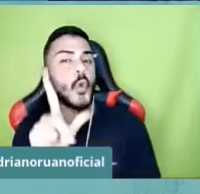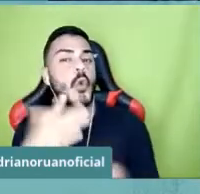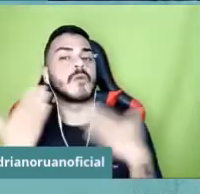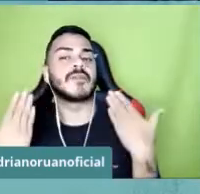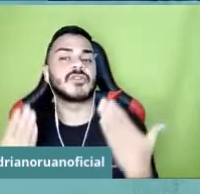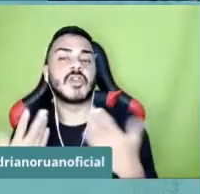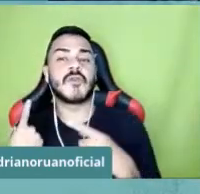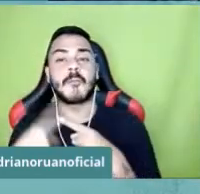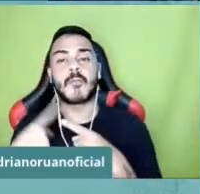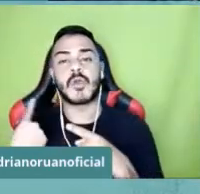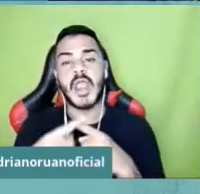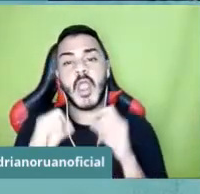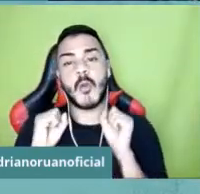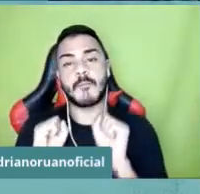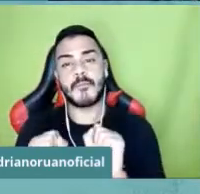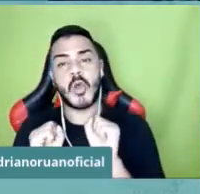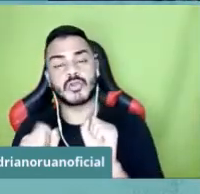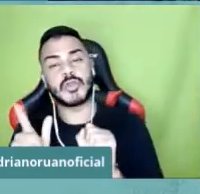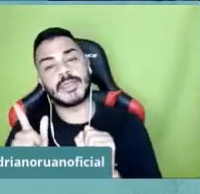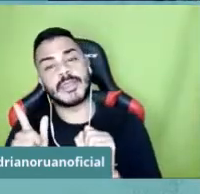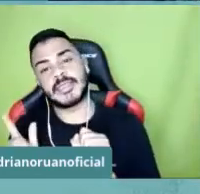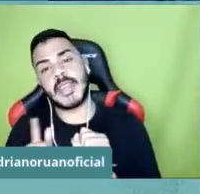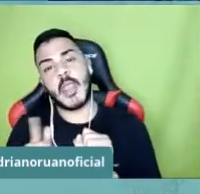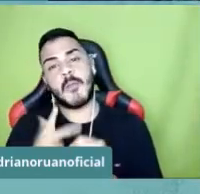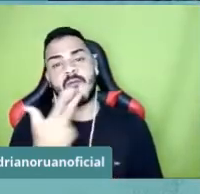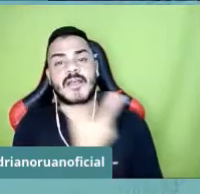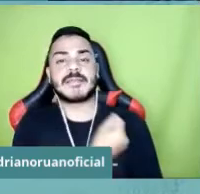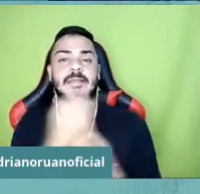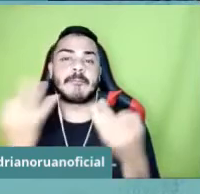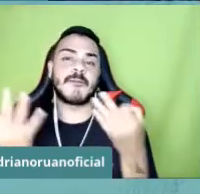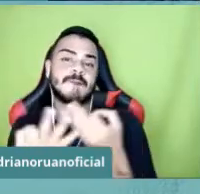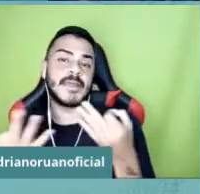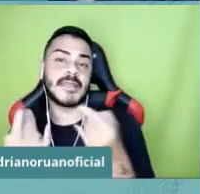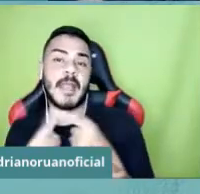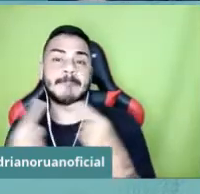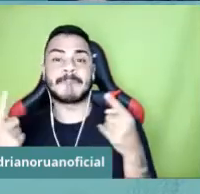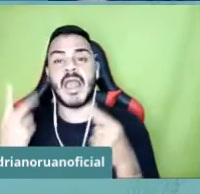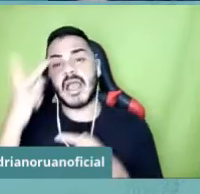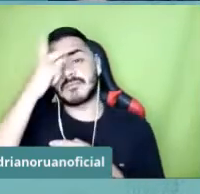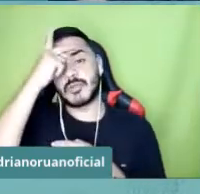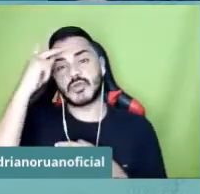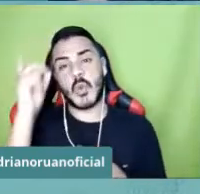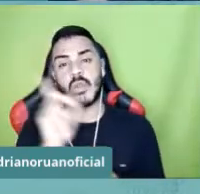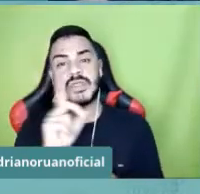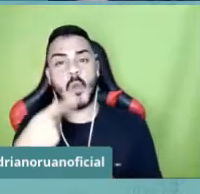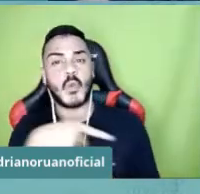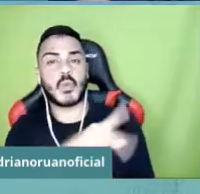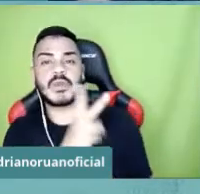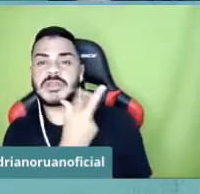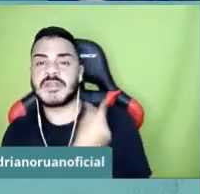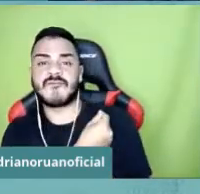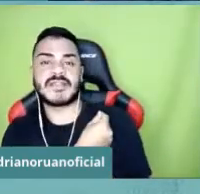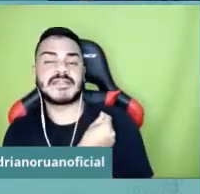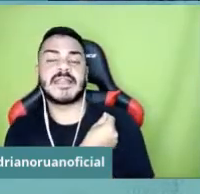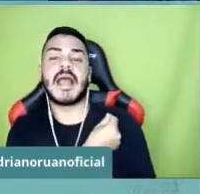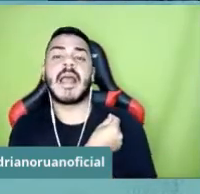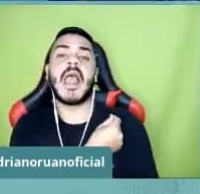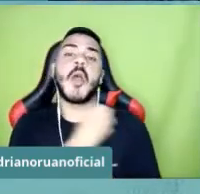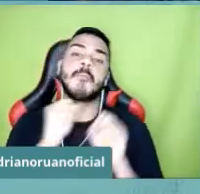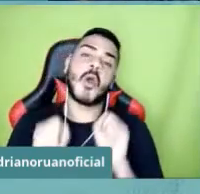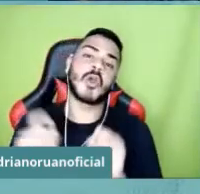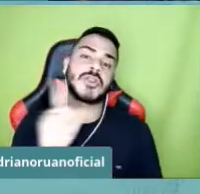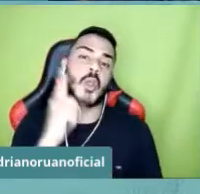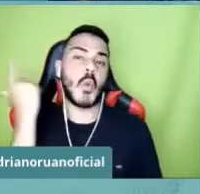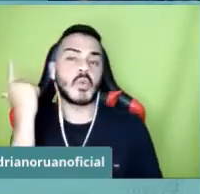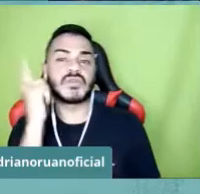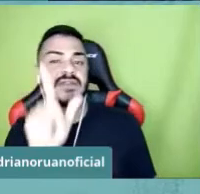eu posso ter uma vacina excelente, mas as pessoas podem não ir se vacinar, eu posso não conseguir chegar até